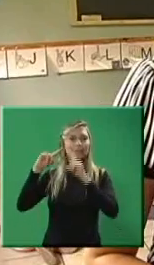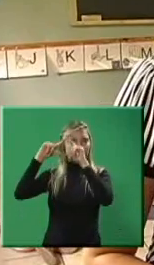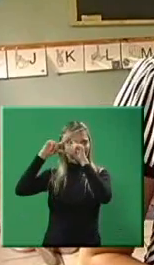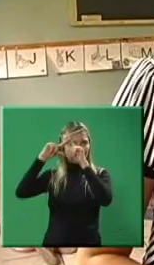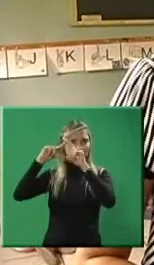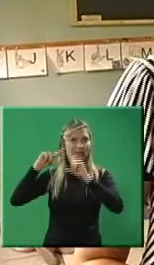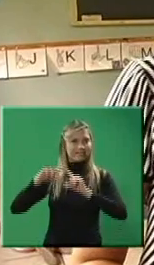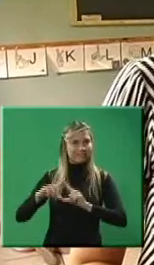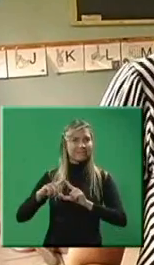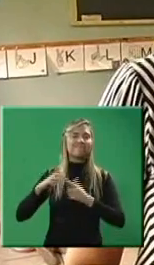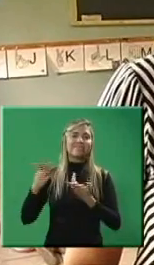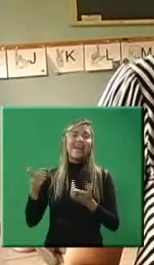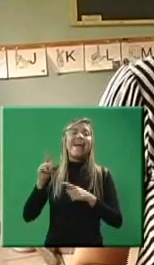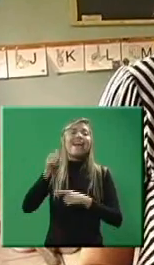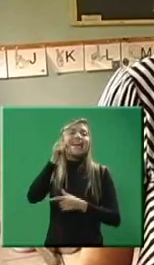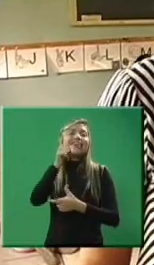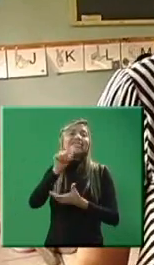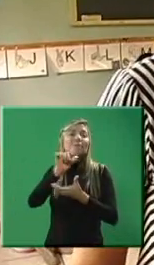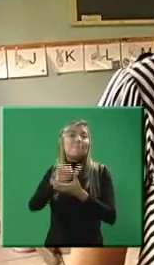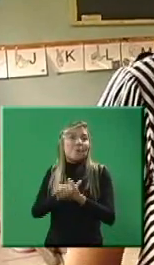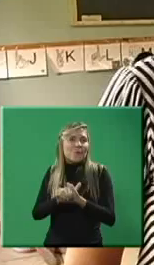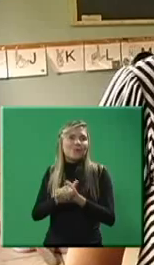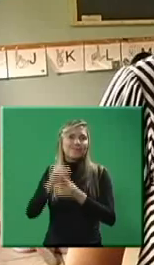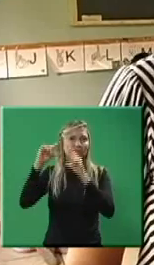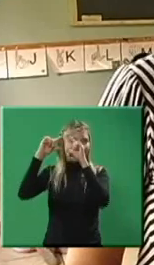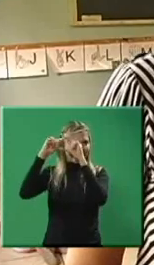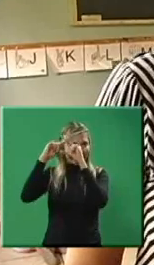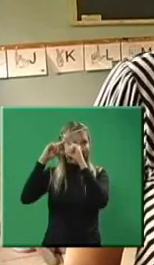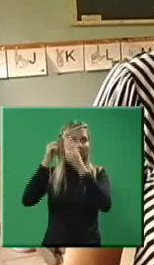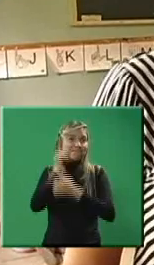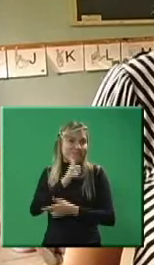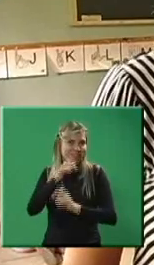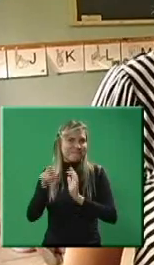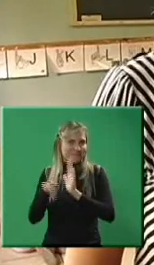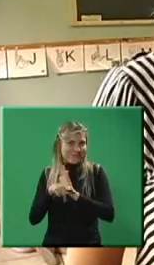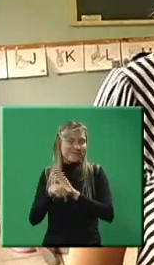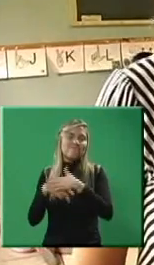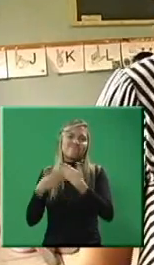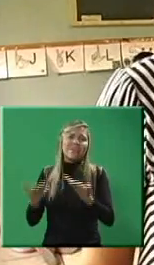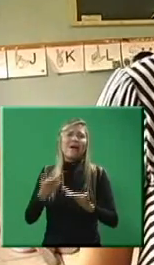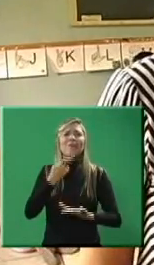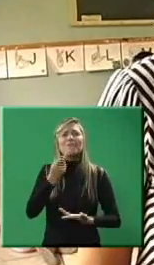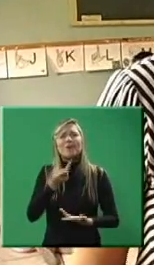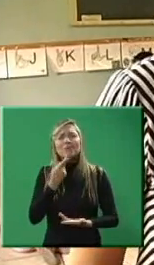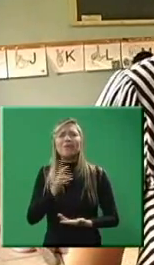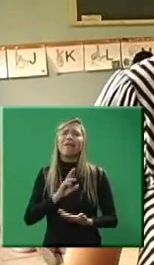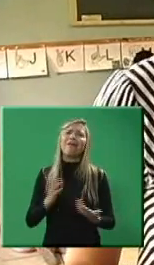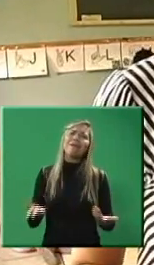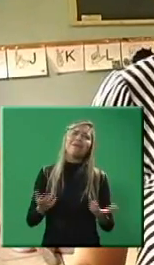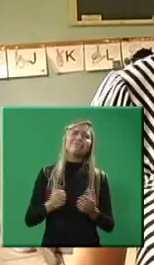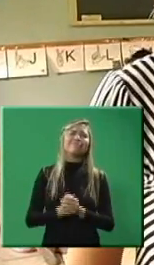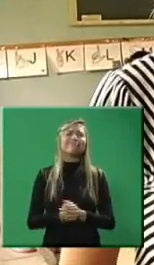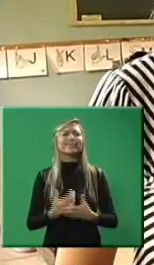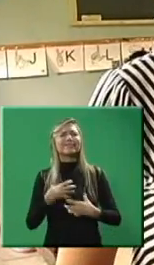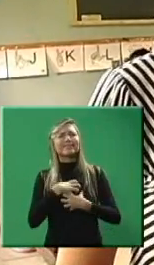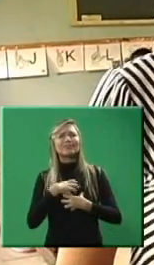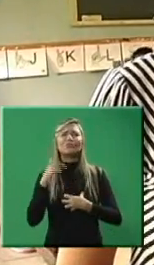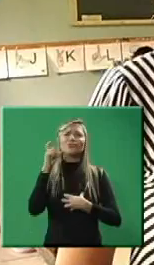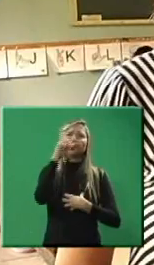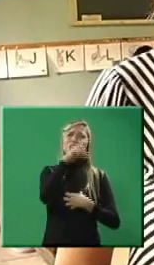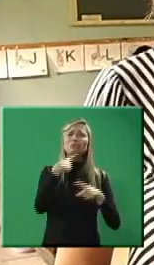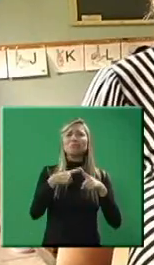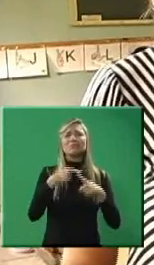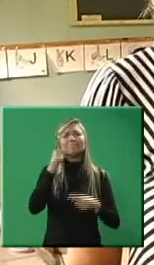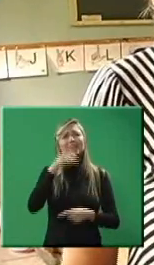Clube das Acácias, que são as esposas dos maçons, e falou da angústia dela, da